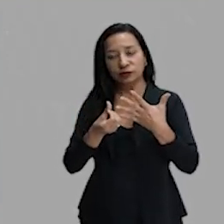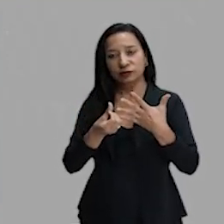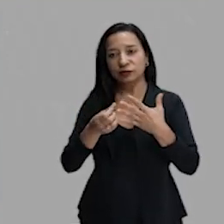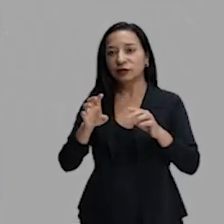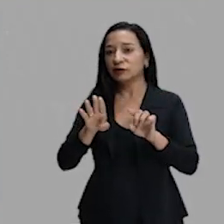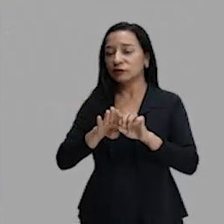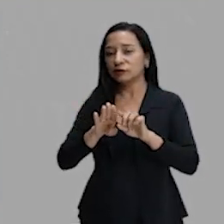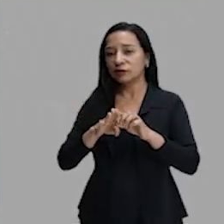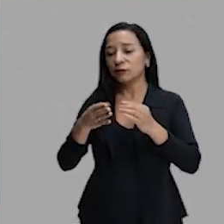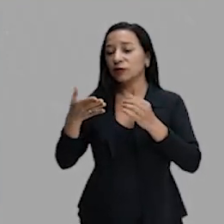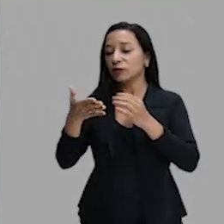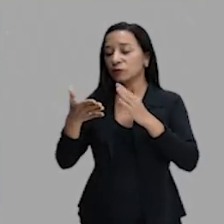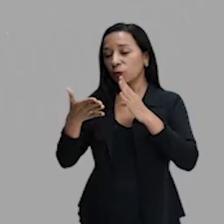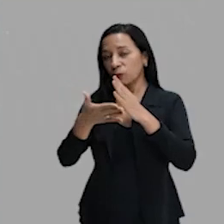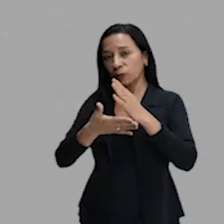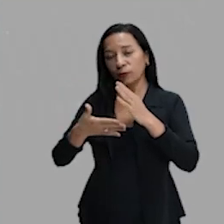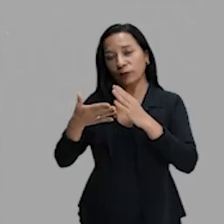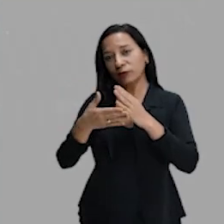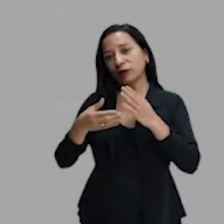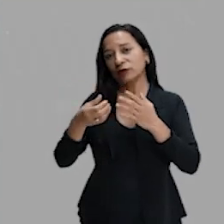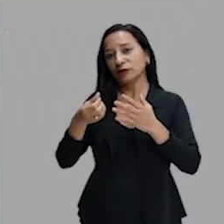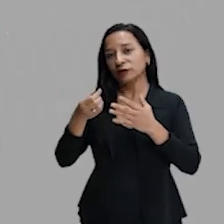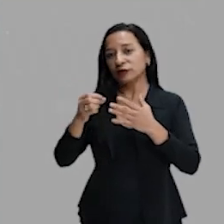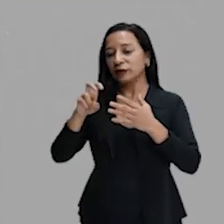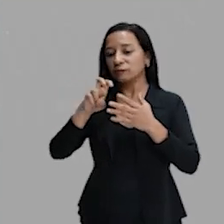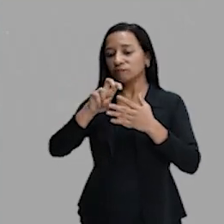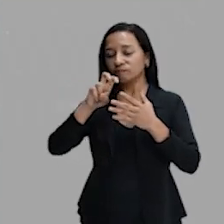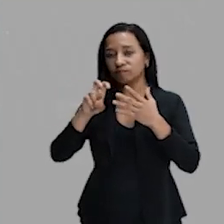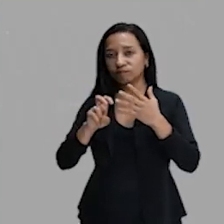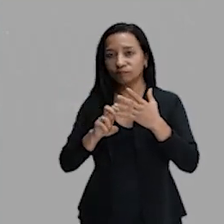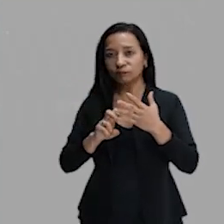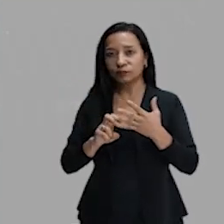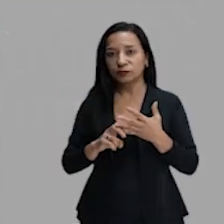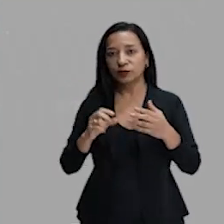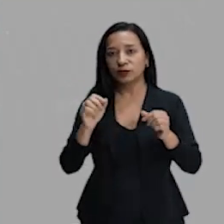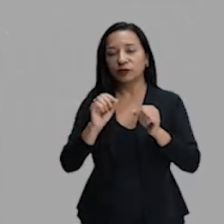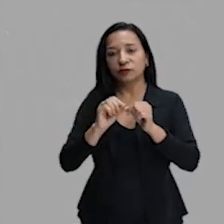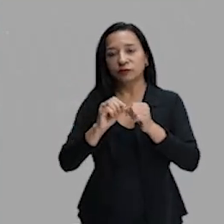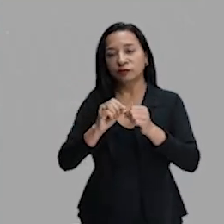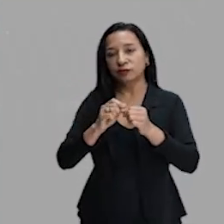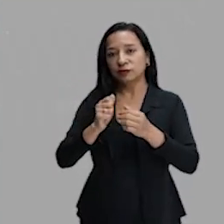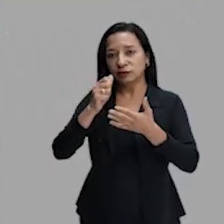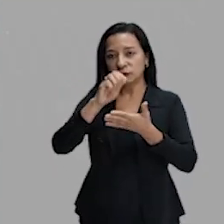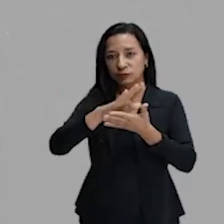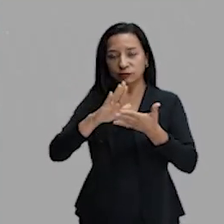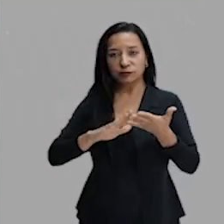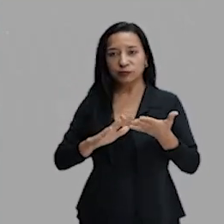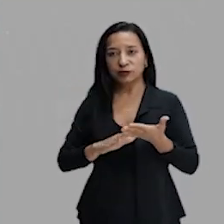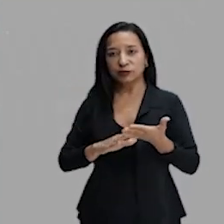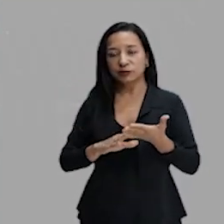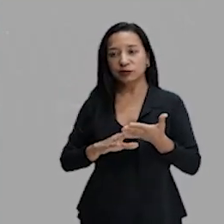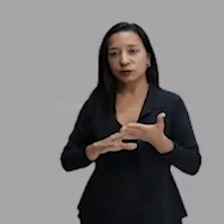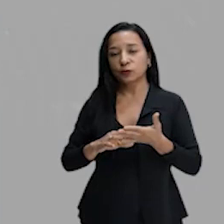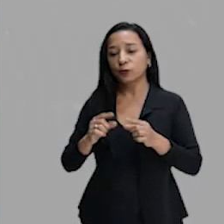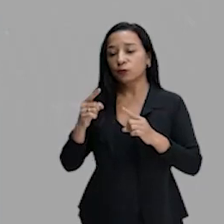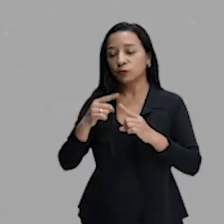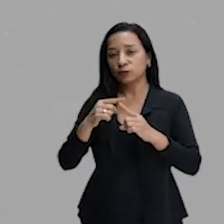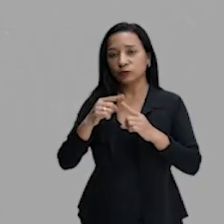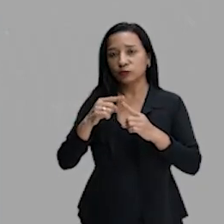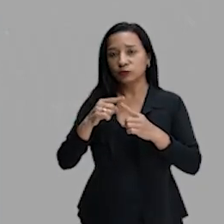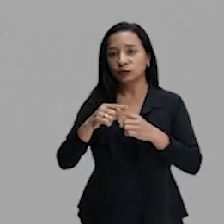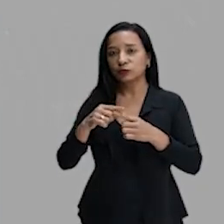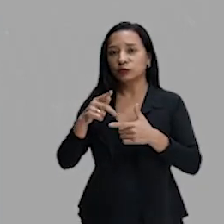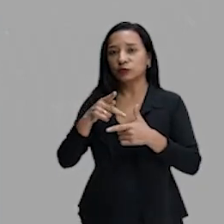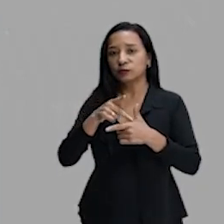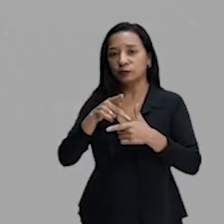aqui já fizemos aulas de exercício a gente vai fazer exercícios mas com esse tipo de prisma tá Prisma quando a base é